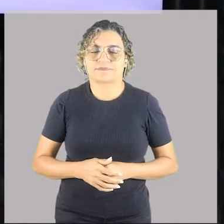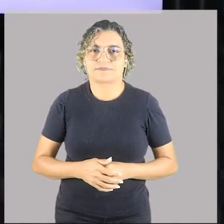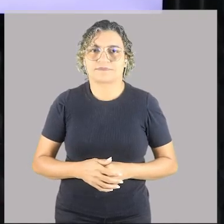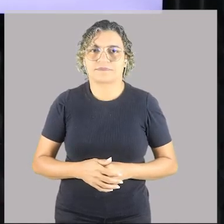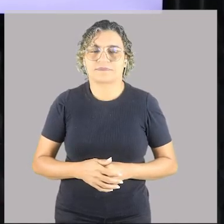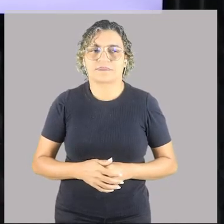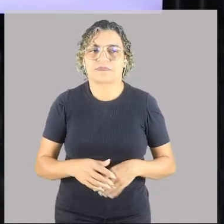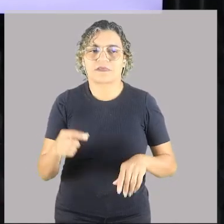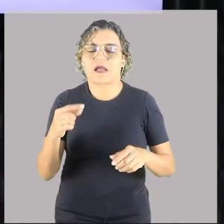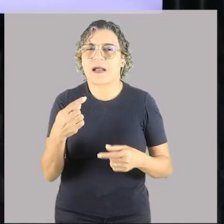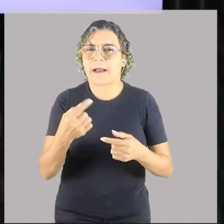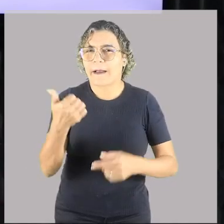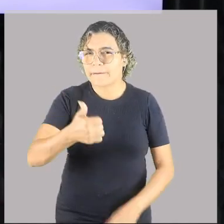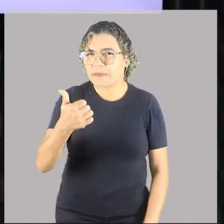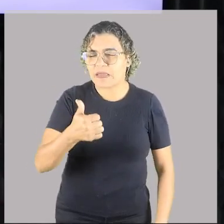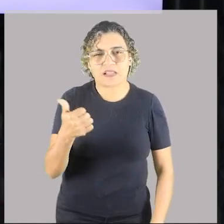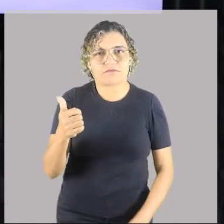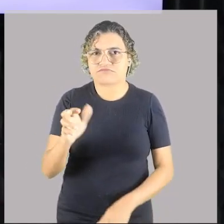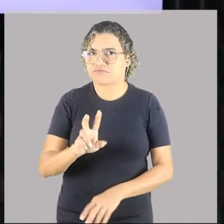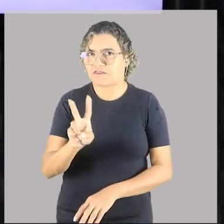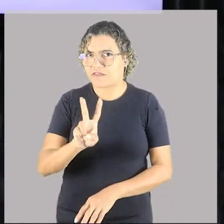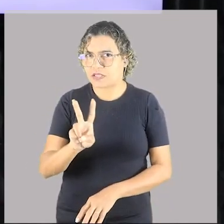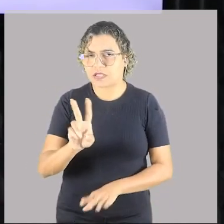1, ela já não é verídica.